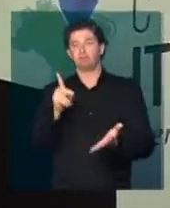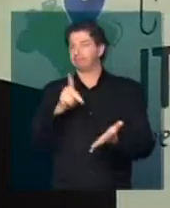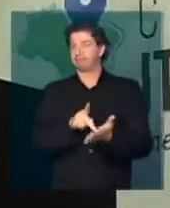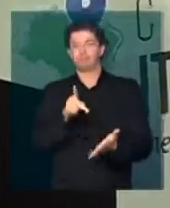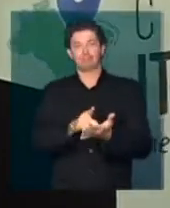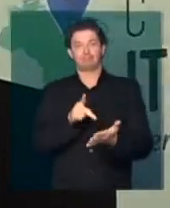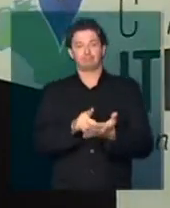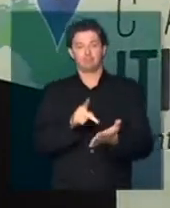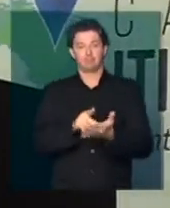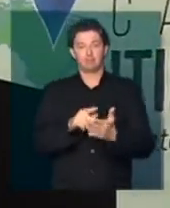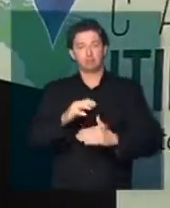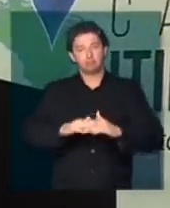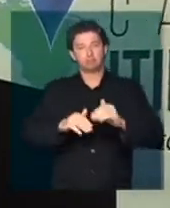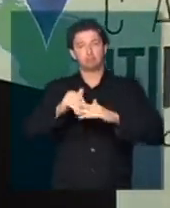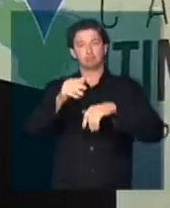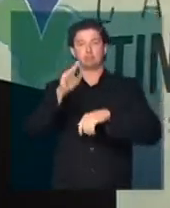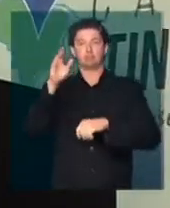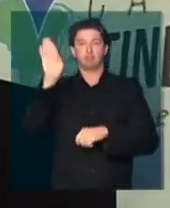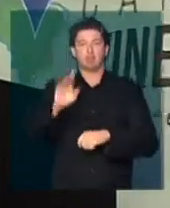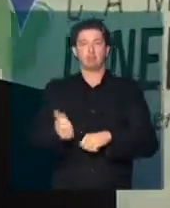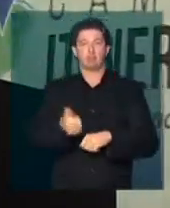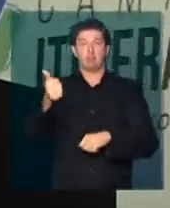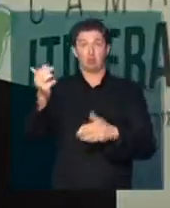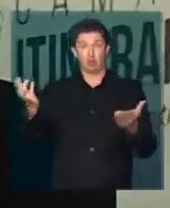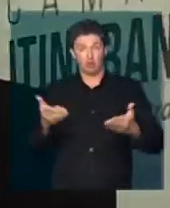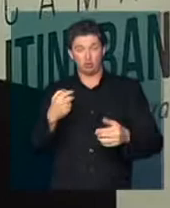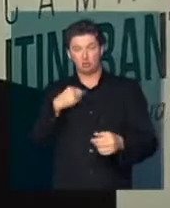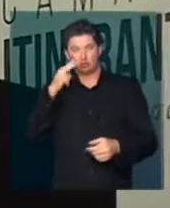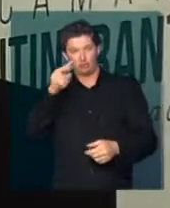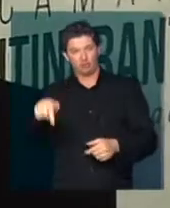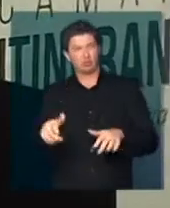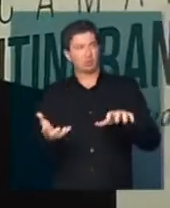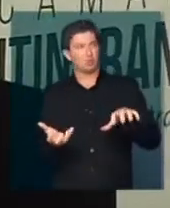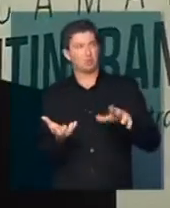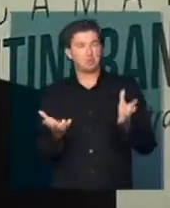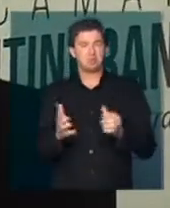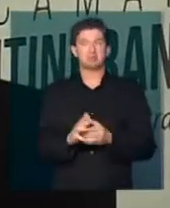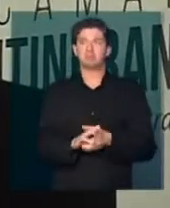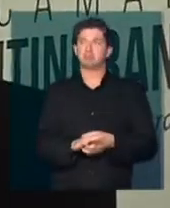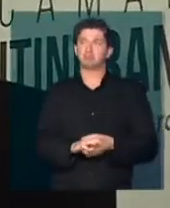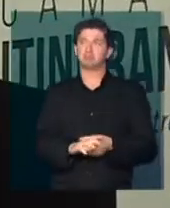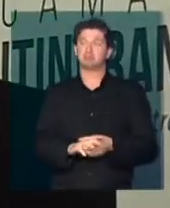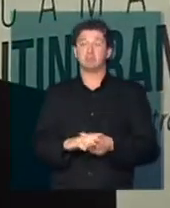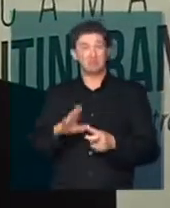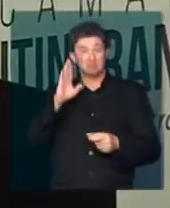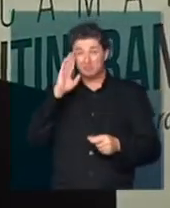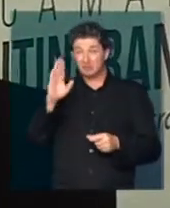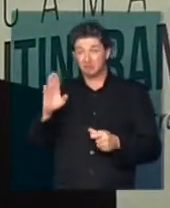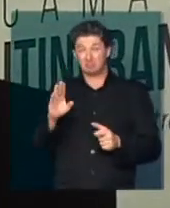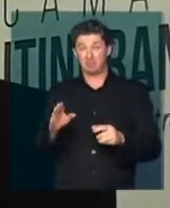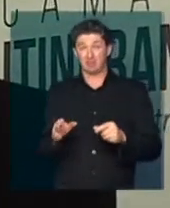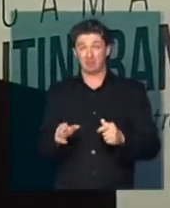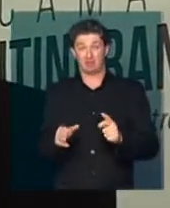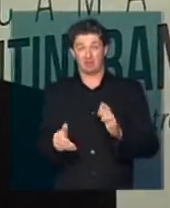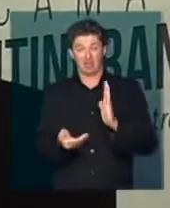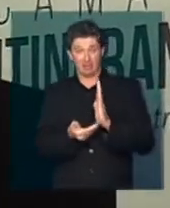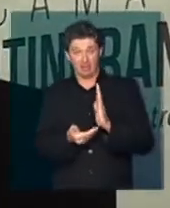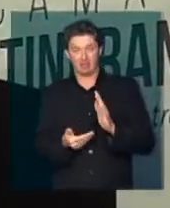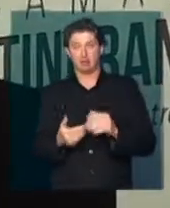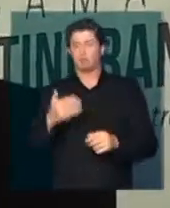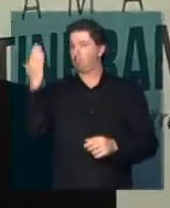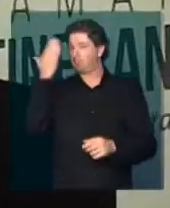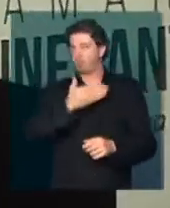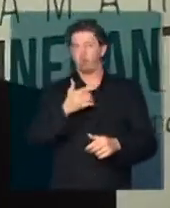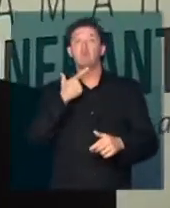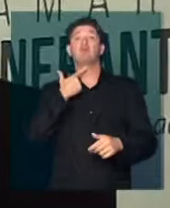verdadeiramente a construir um país melhor. Eu vejo hoje o Congresso Nacional principalmente a Câmara dos Deputados, demonstrando